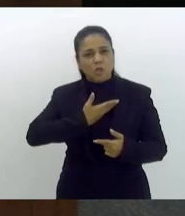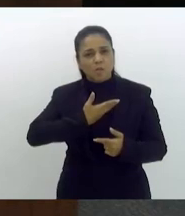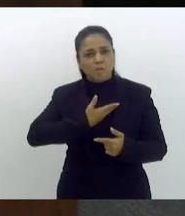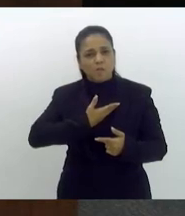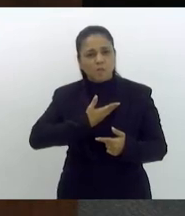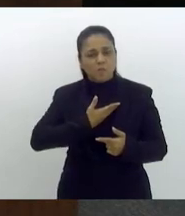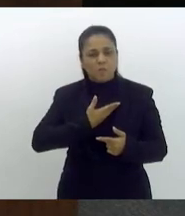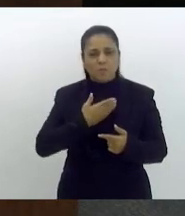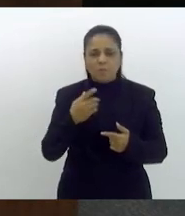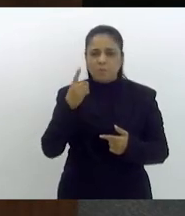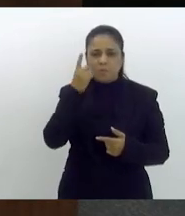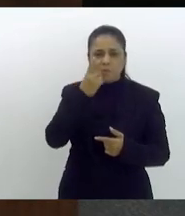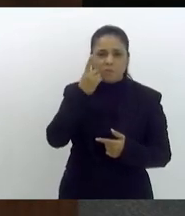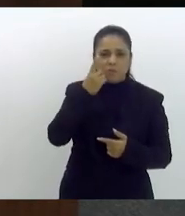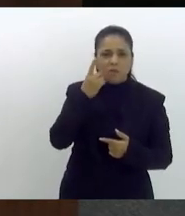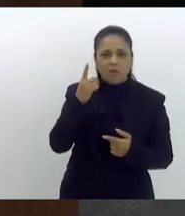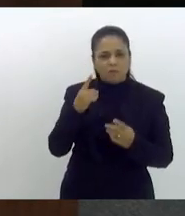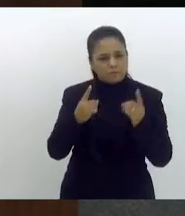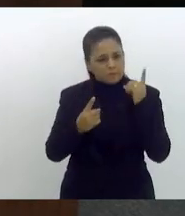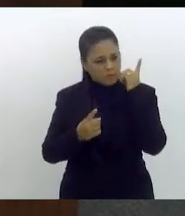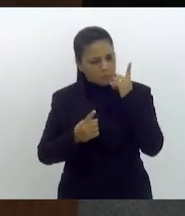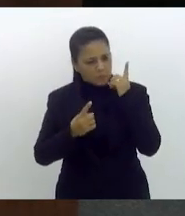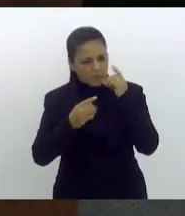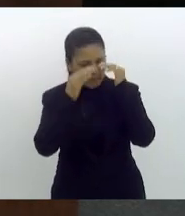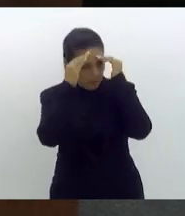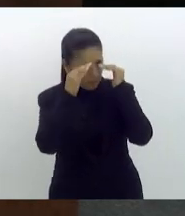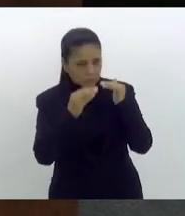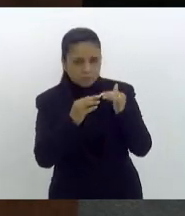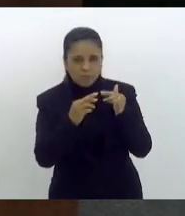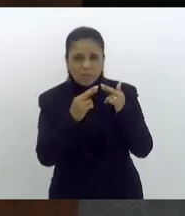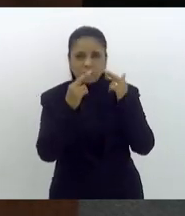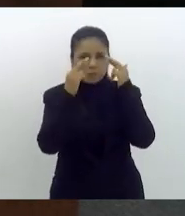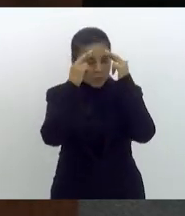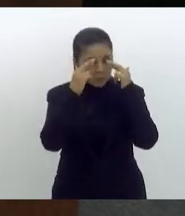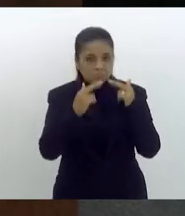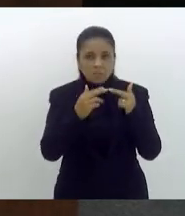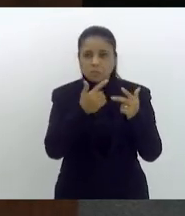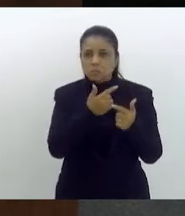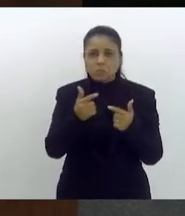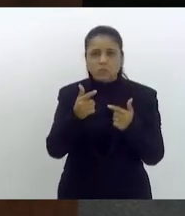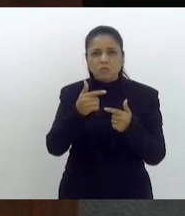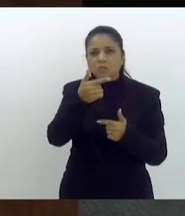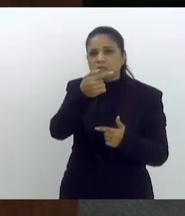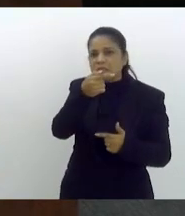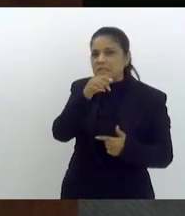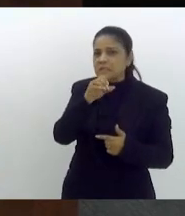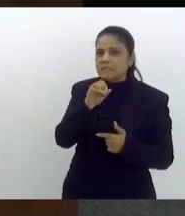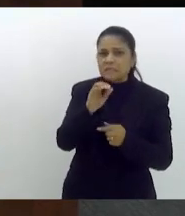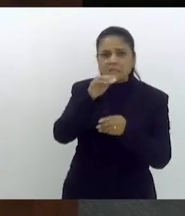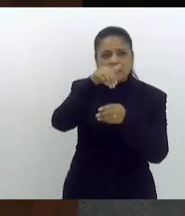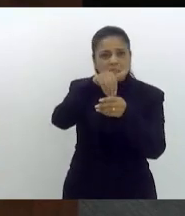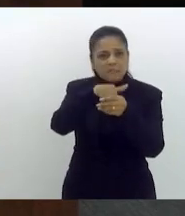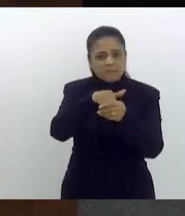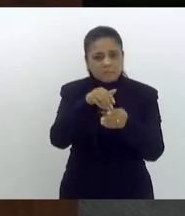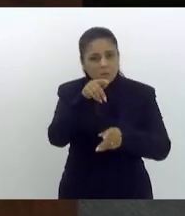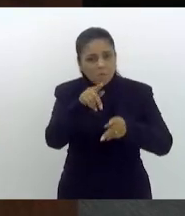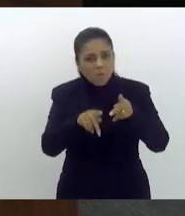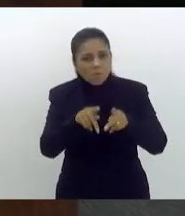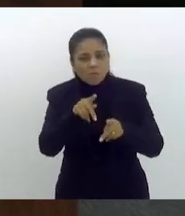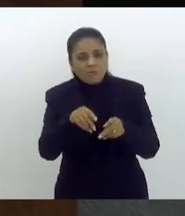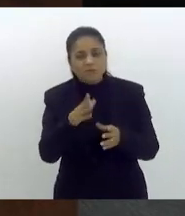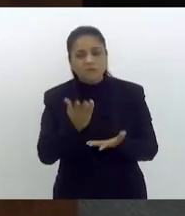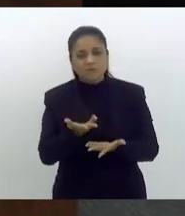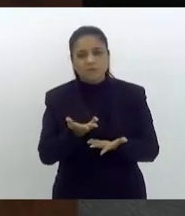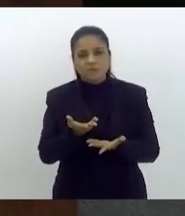colega porque são 70 deputados eleitos pela população